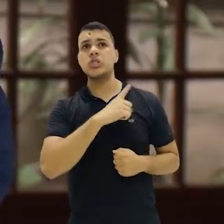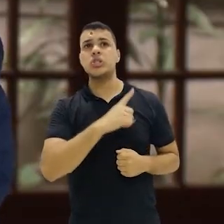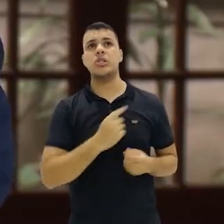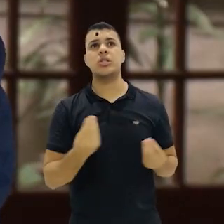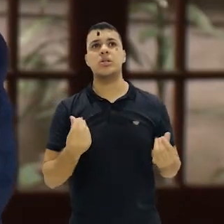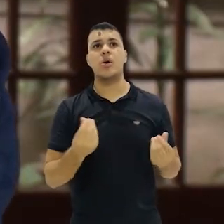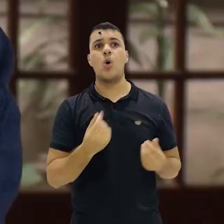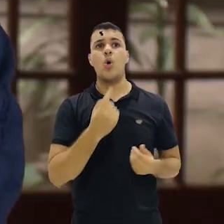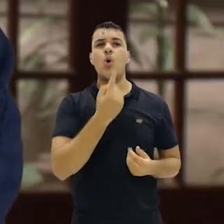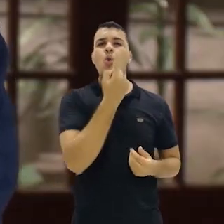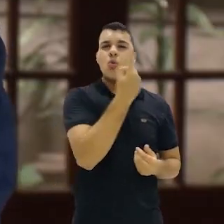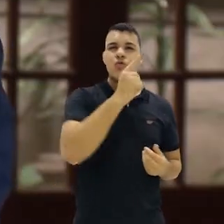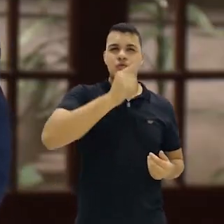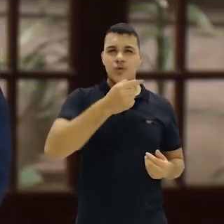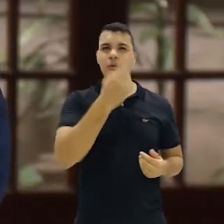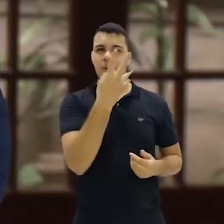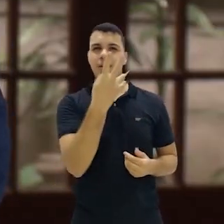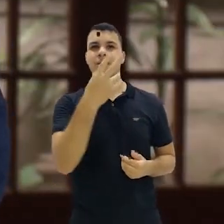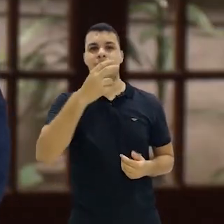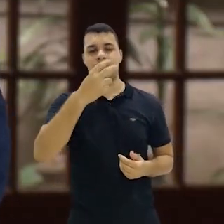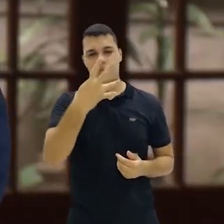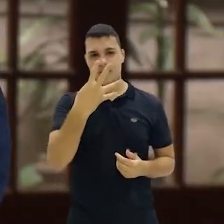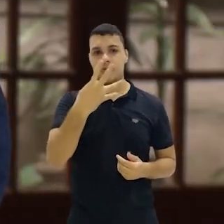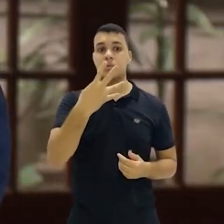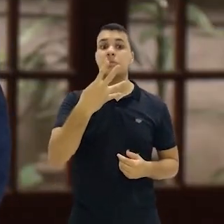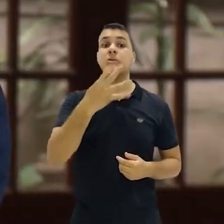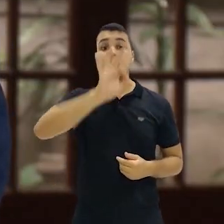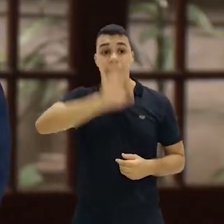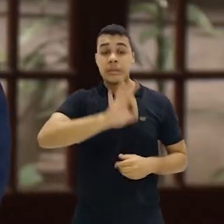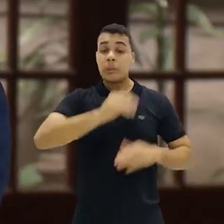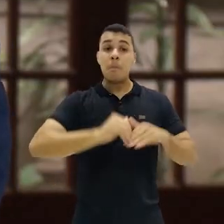irem a óbito do que os indivíduos normotensos.